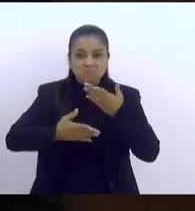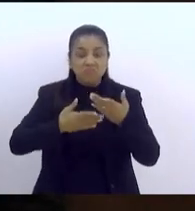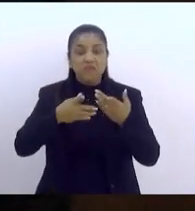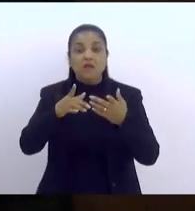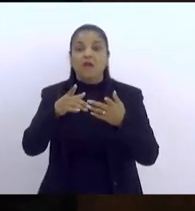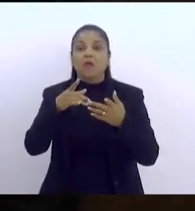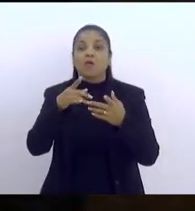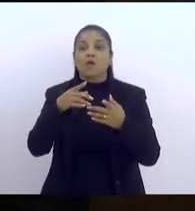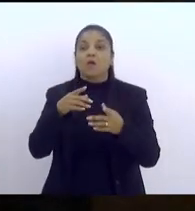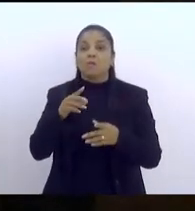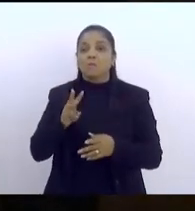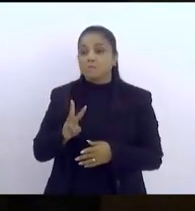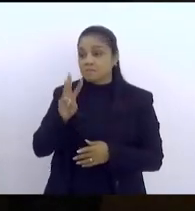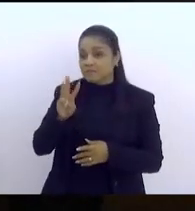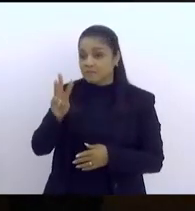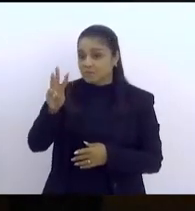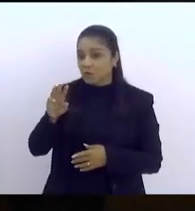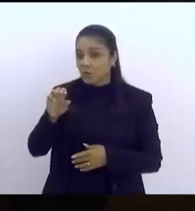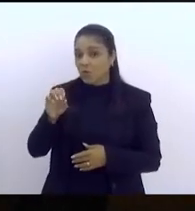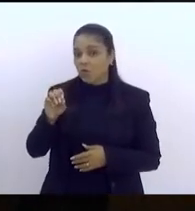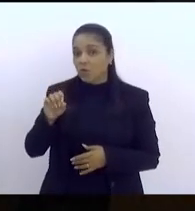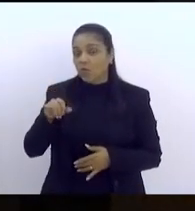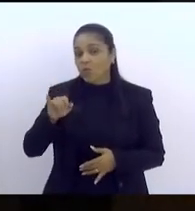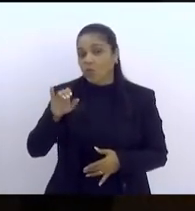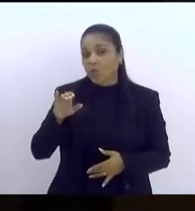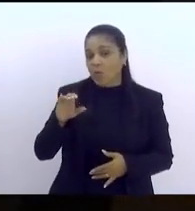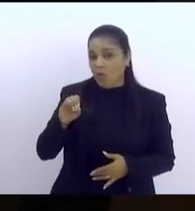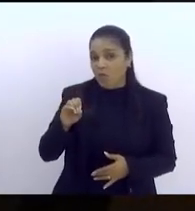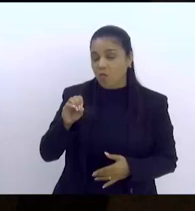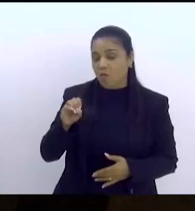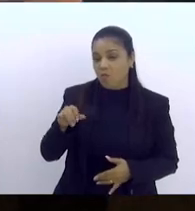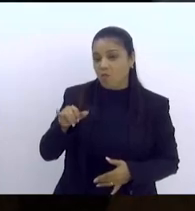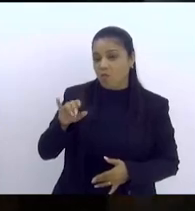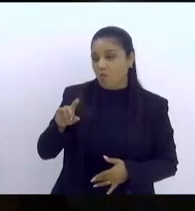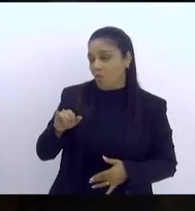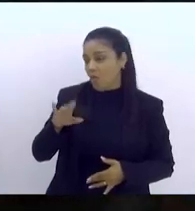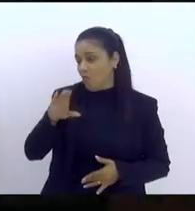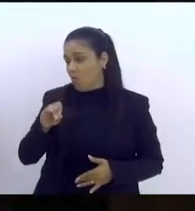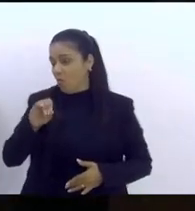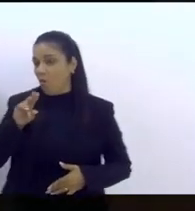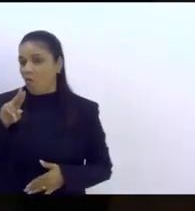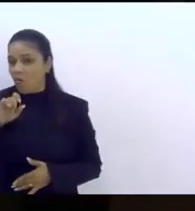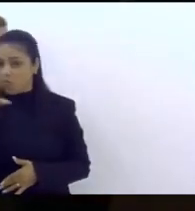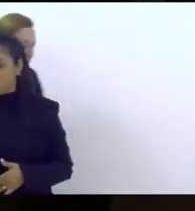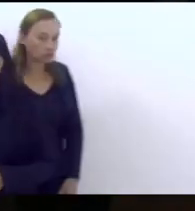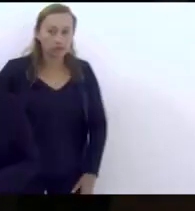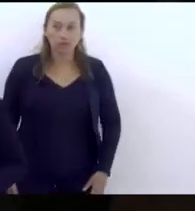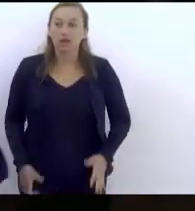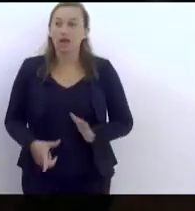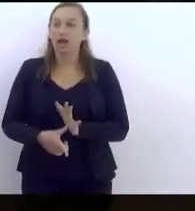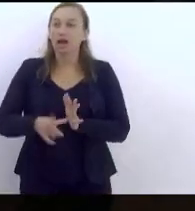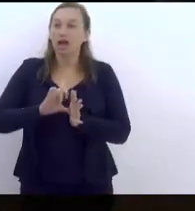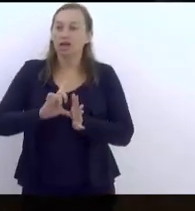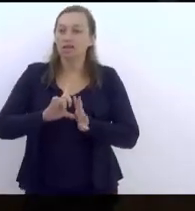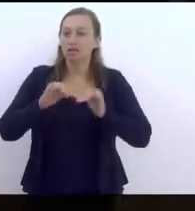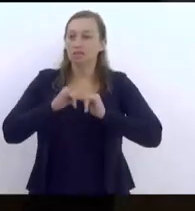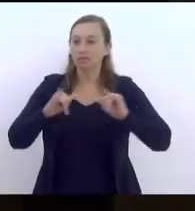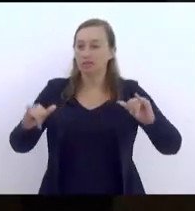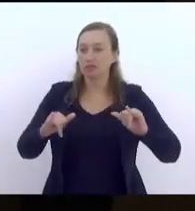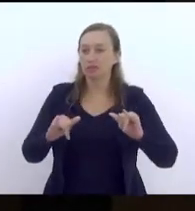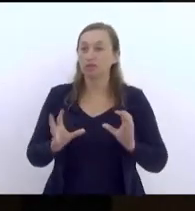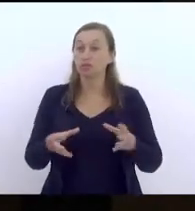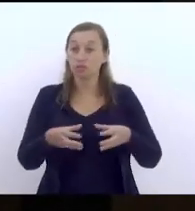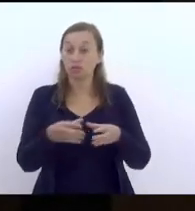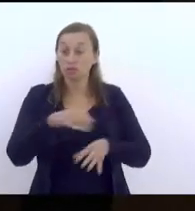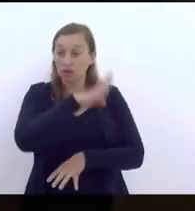site UOL, da época, antes, inclusive, da publicação do Grupo Arco-Íris, que diz o seguinte,